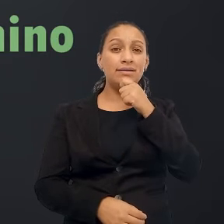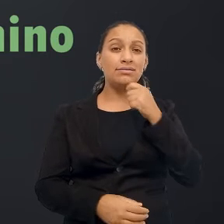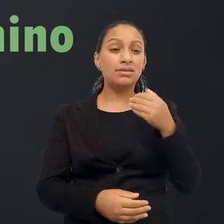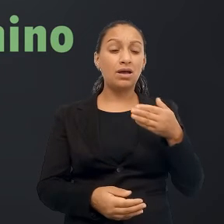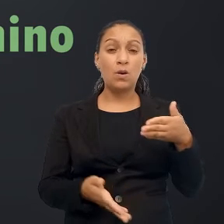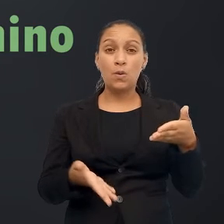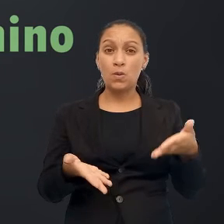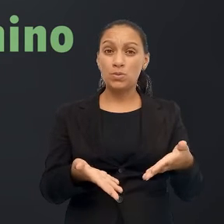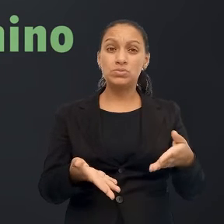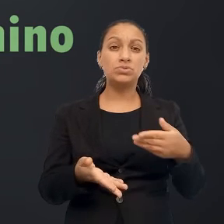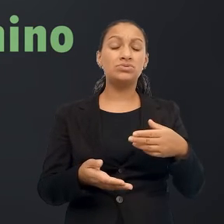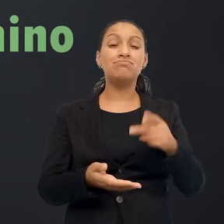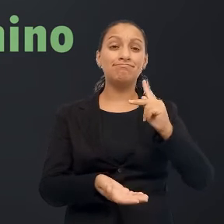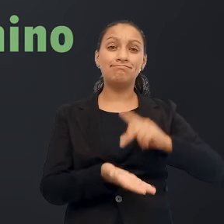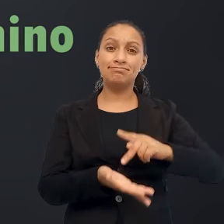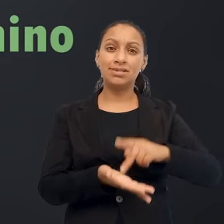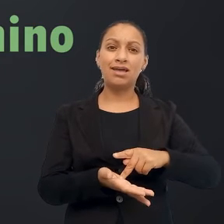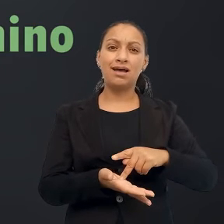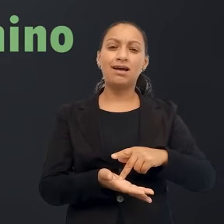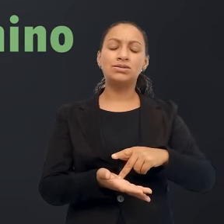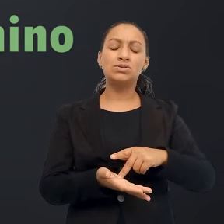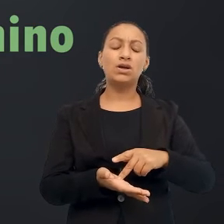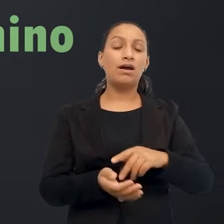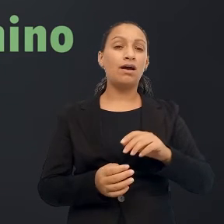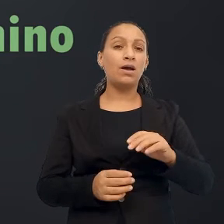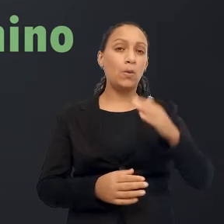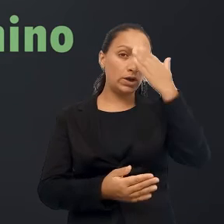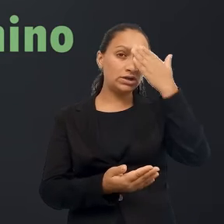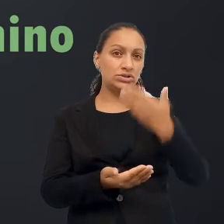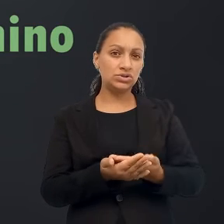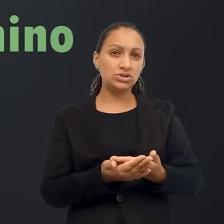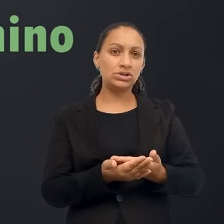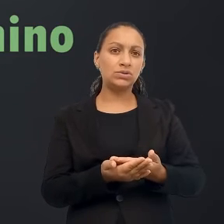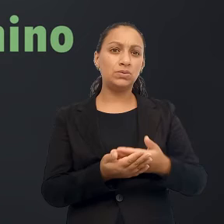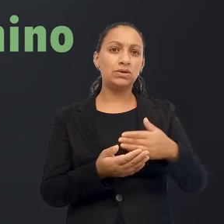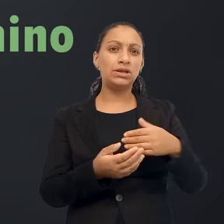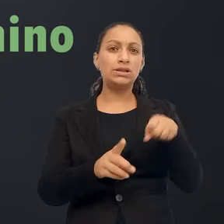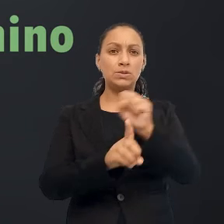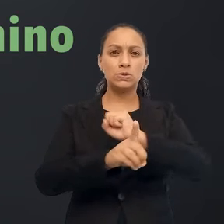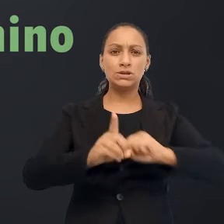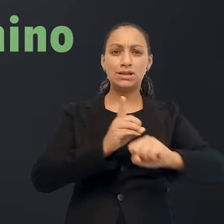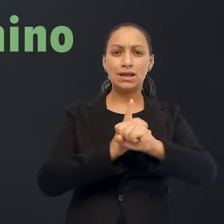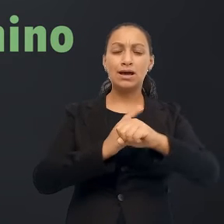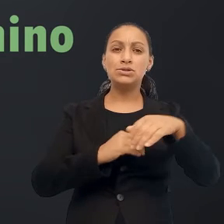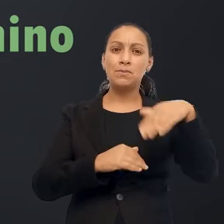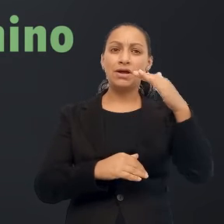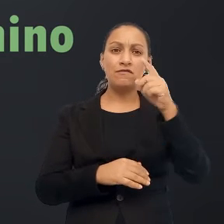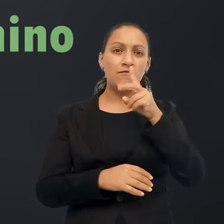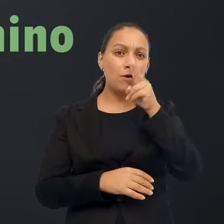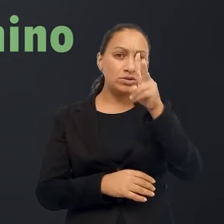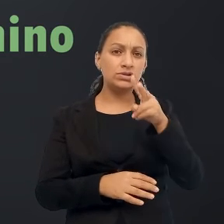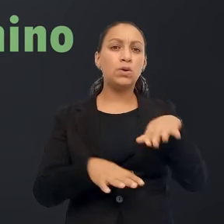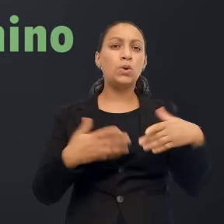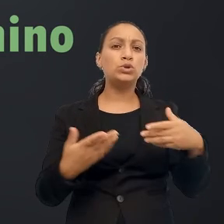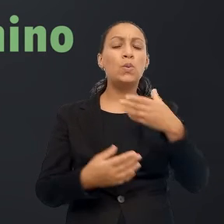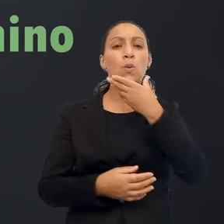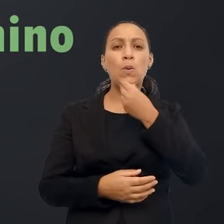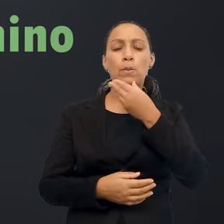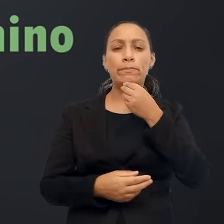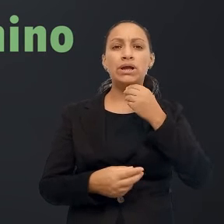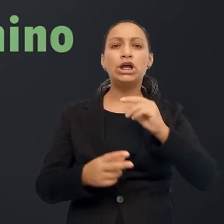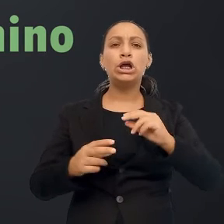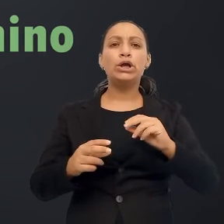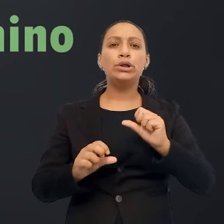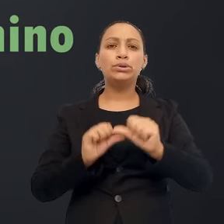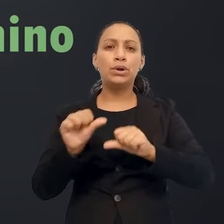E isso eu acredito que seja reforçado mais socialmente quando a gente tem homens que trocam a fralda e as pessoas